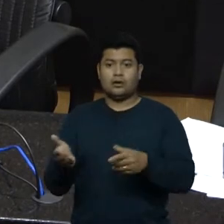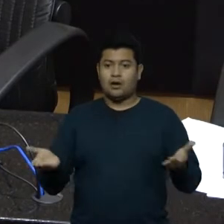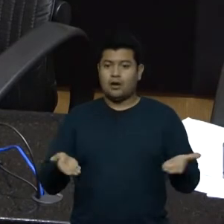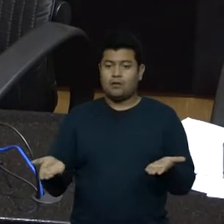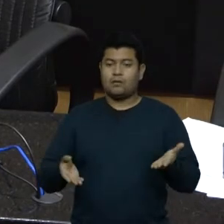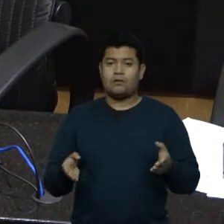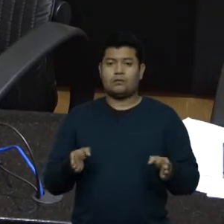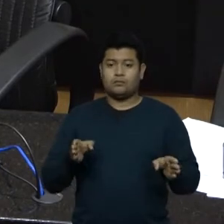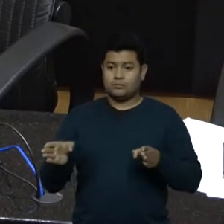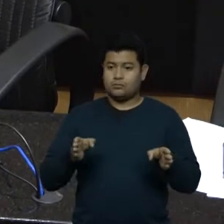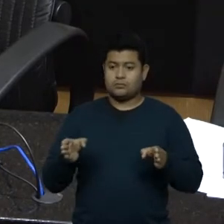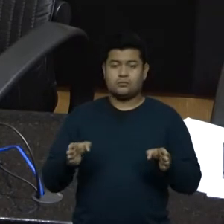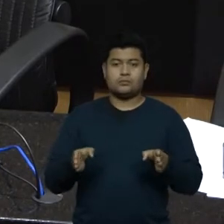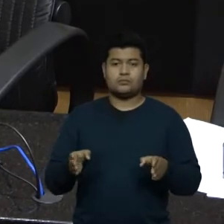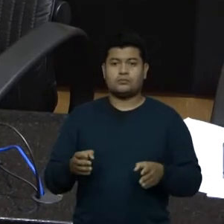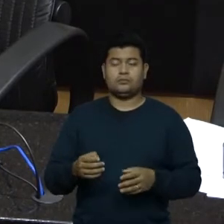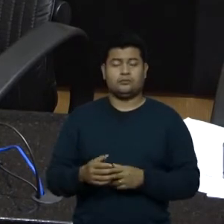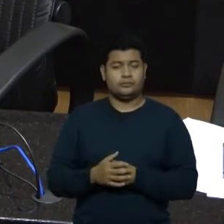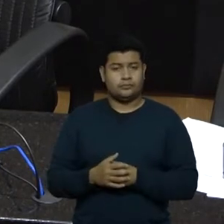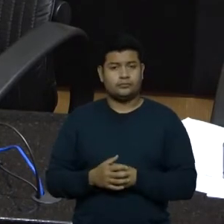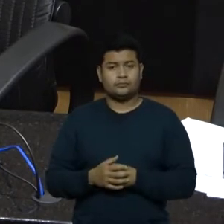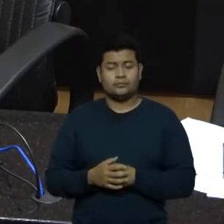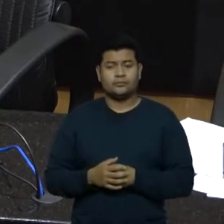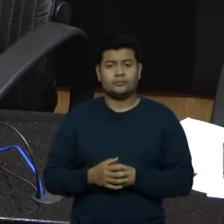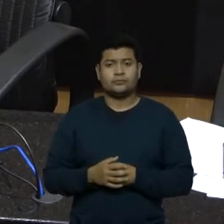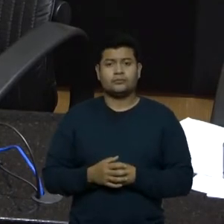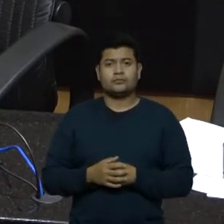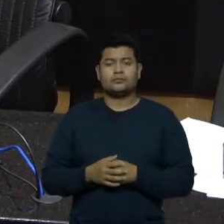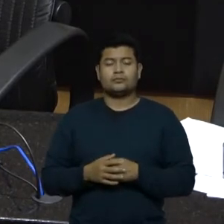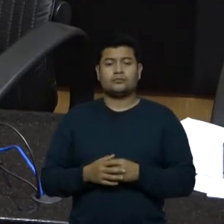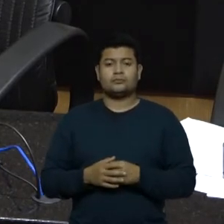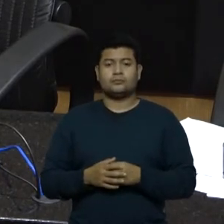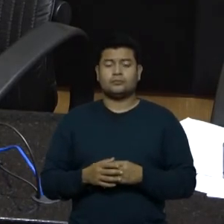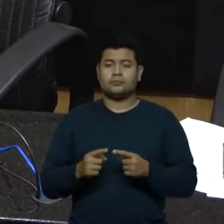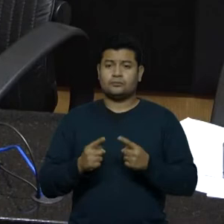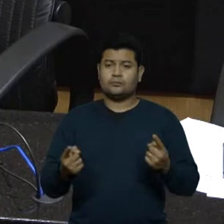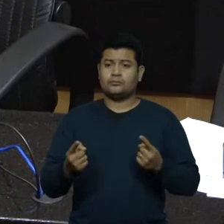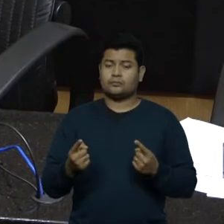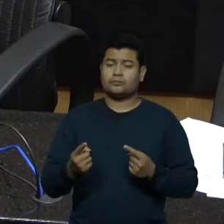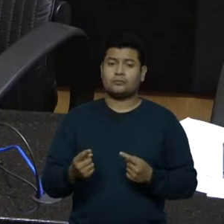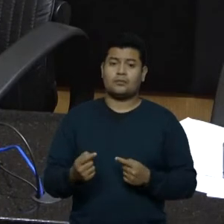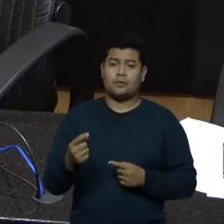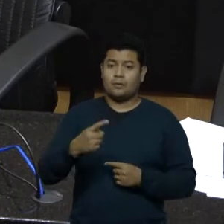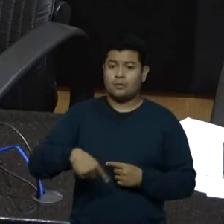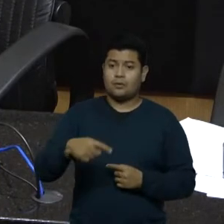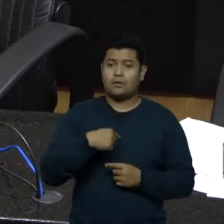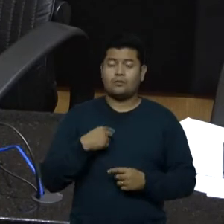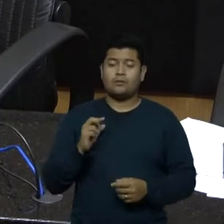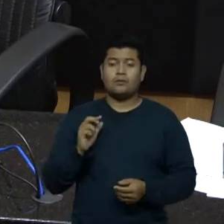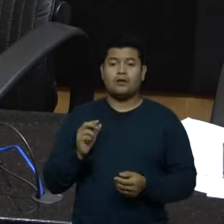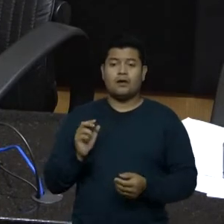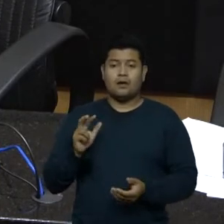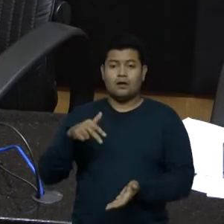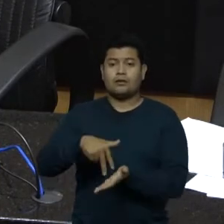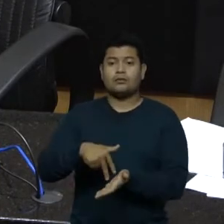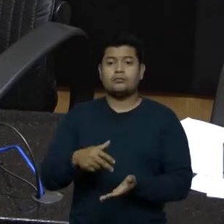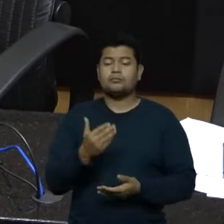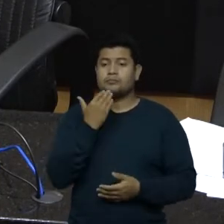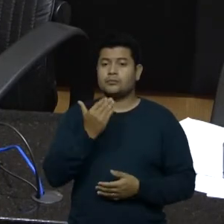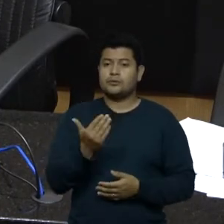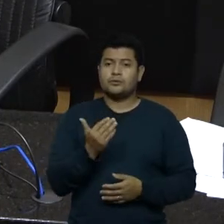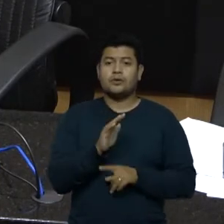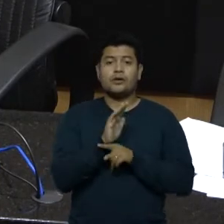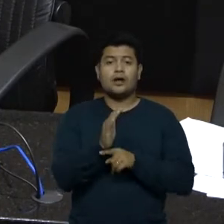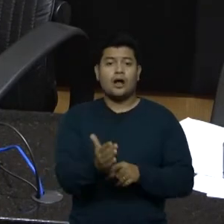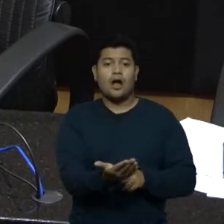para reduzir a carga tributária bom então o que a gente vem fazer aqui é pedir ajuda